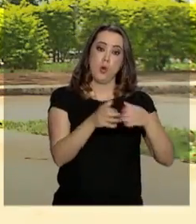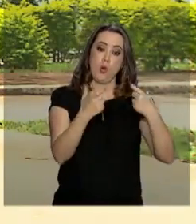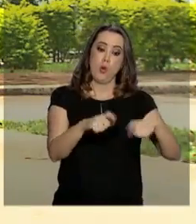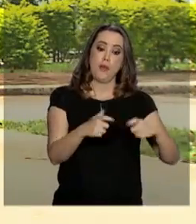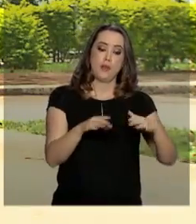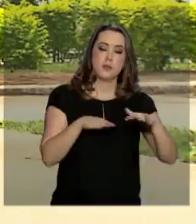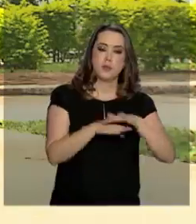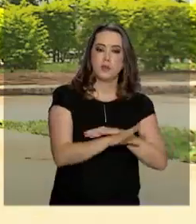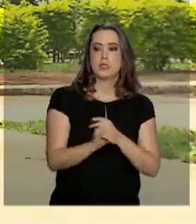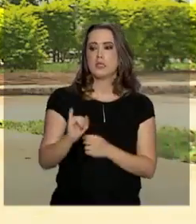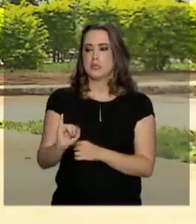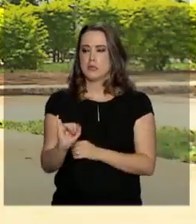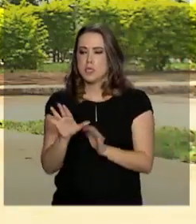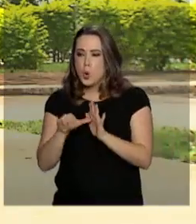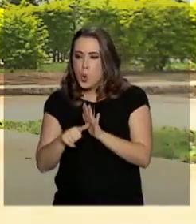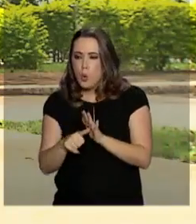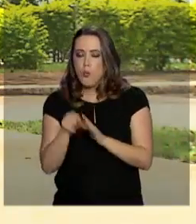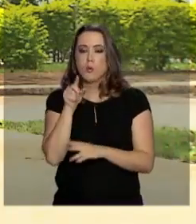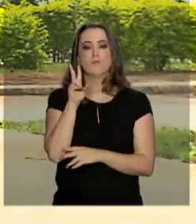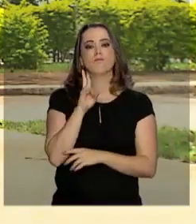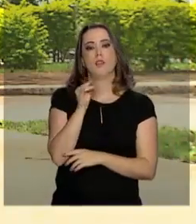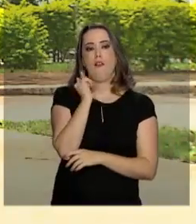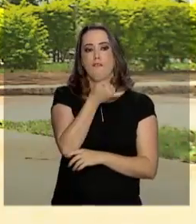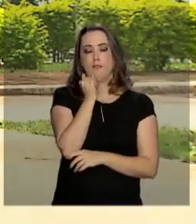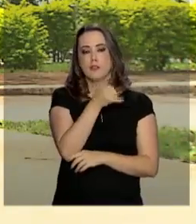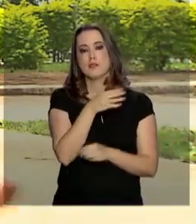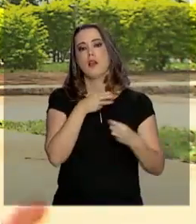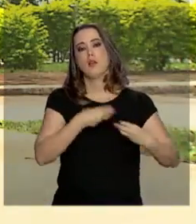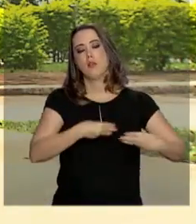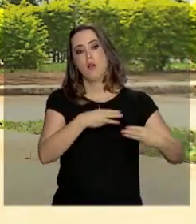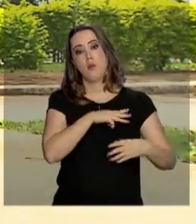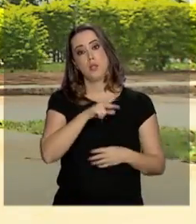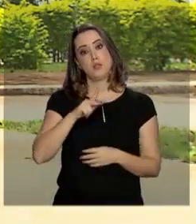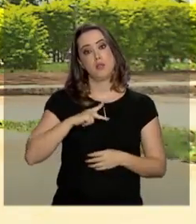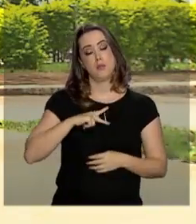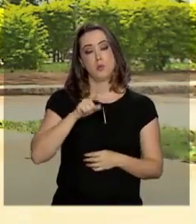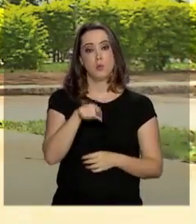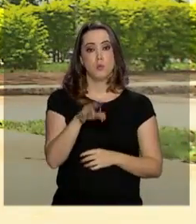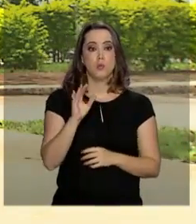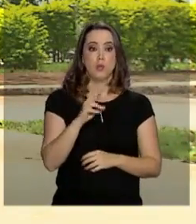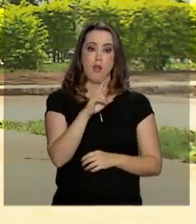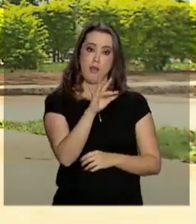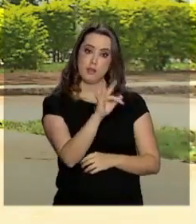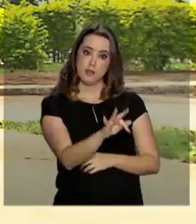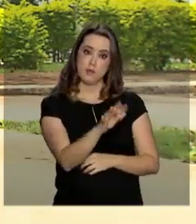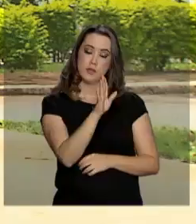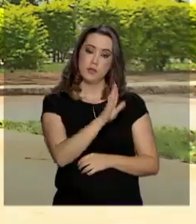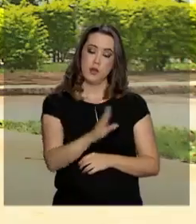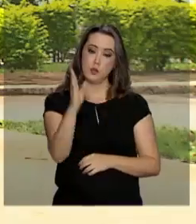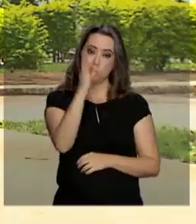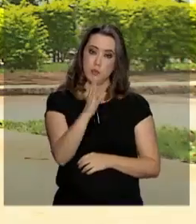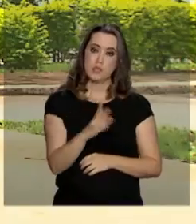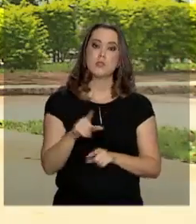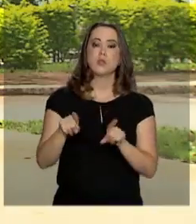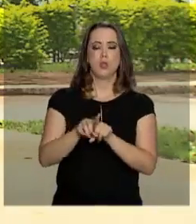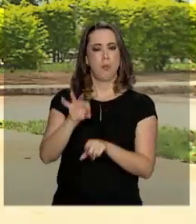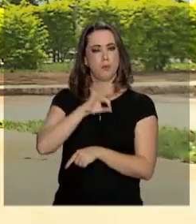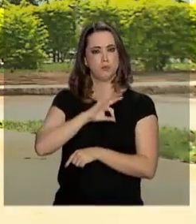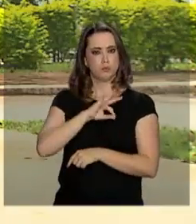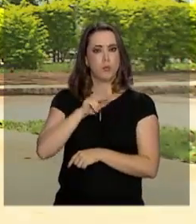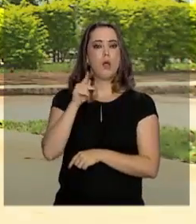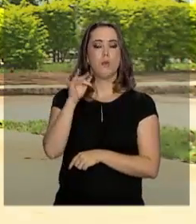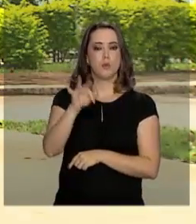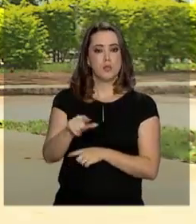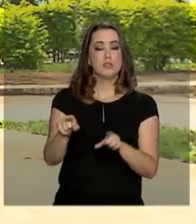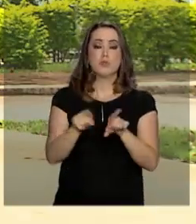quando ocorre o desvio, a irregularidade é informada ao Ministério Público da União, à Receita Federal do Brasil e à Polícia Federal.